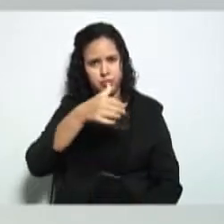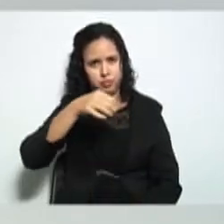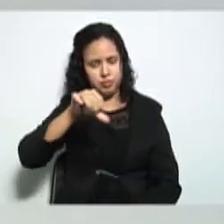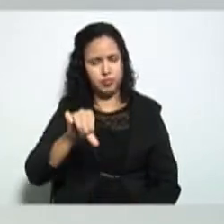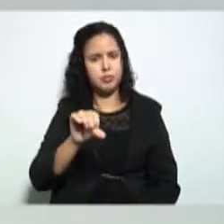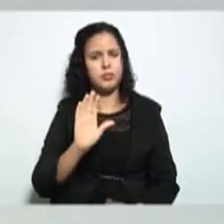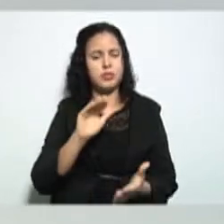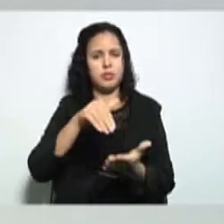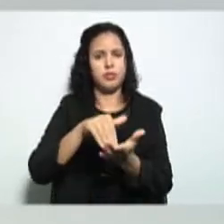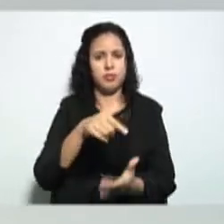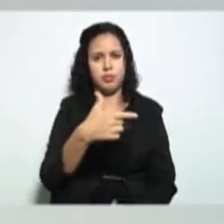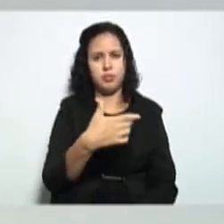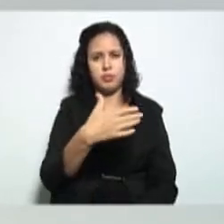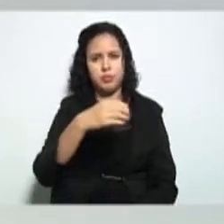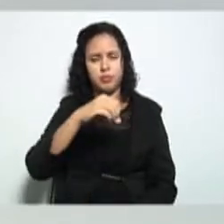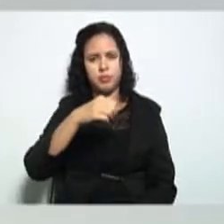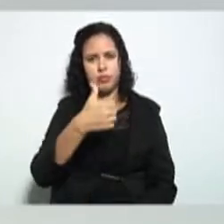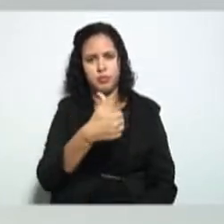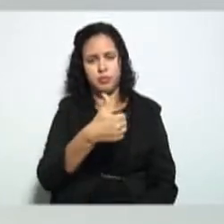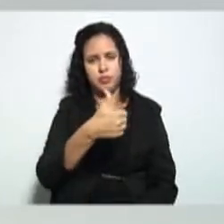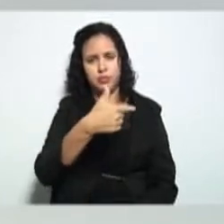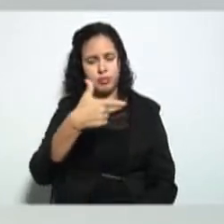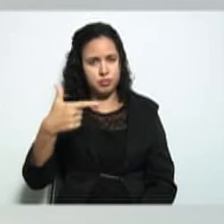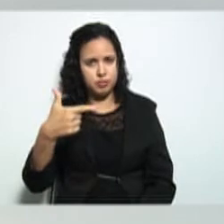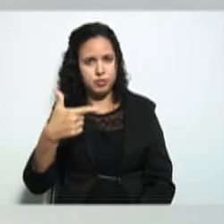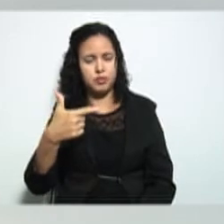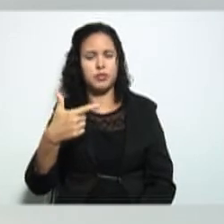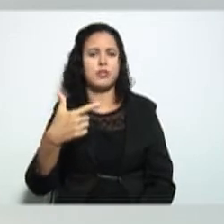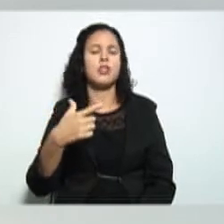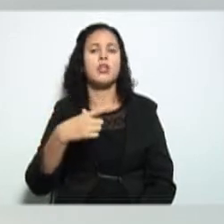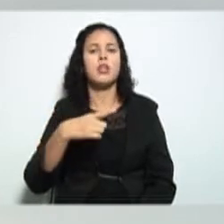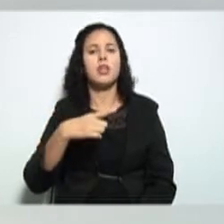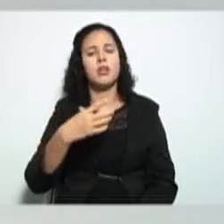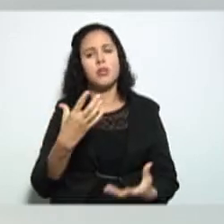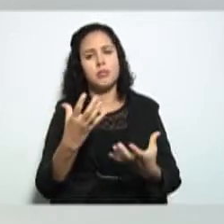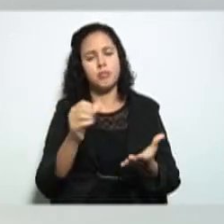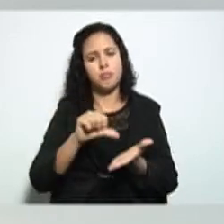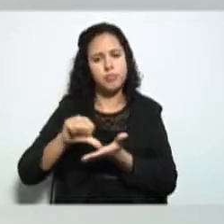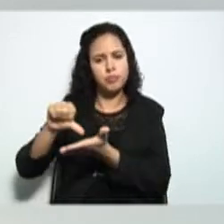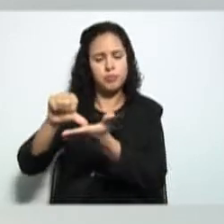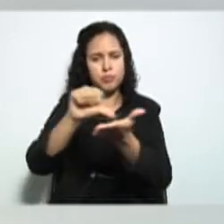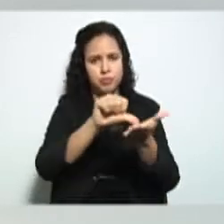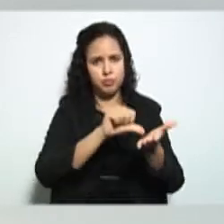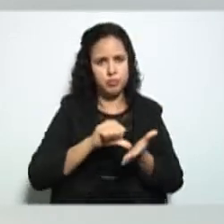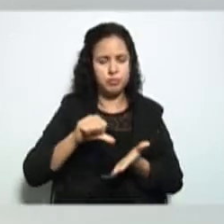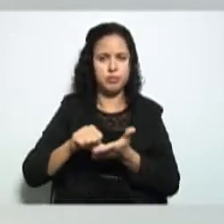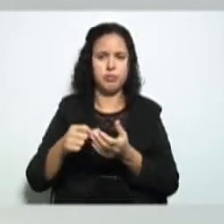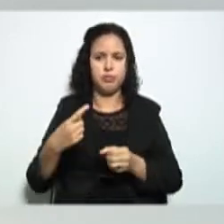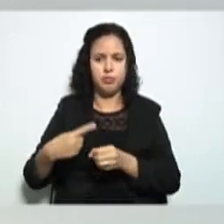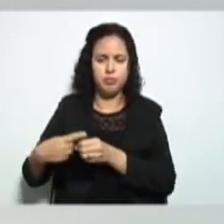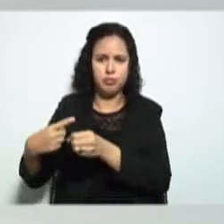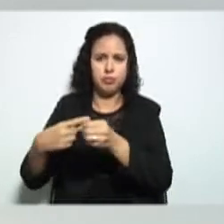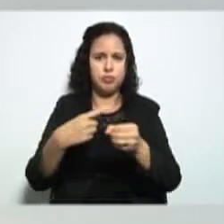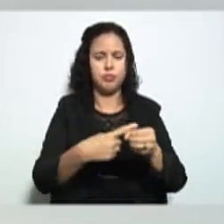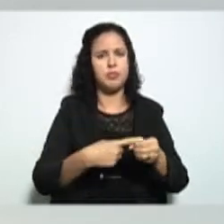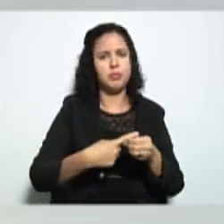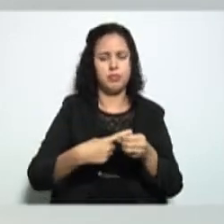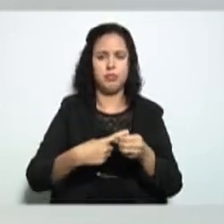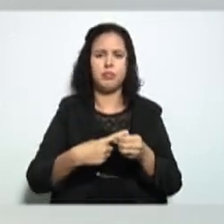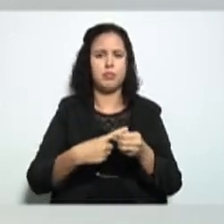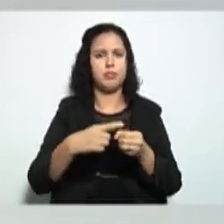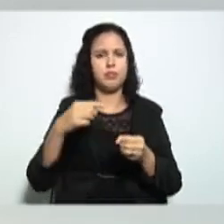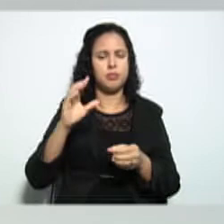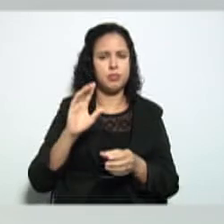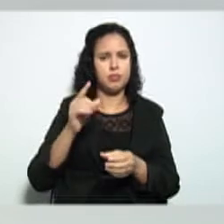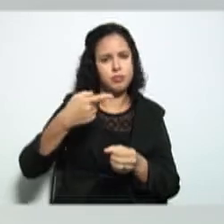que a gente consiga implantar um polo em cada município do estado de Rondônia, dando oportunidade a outras